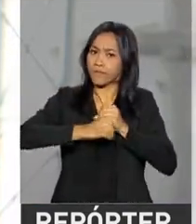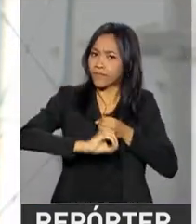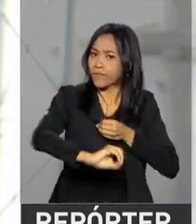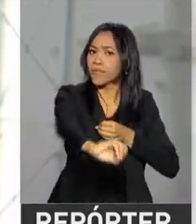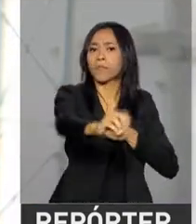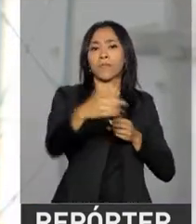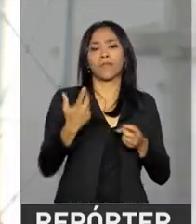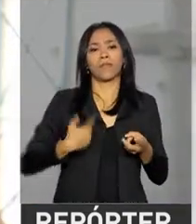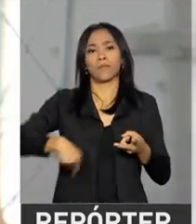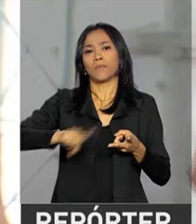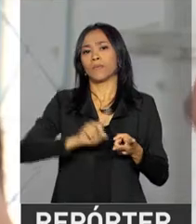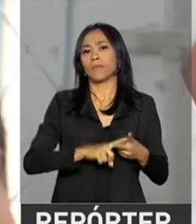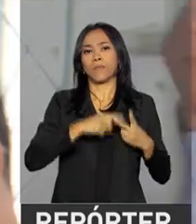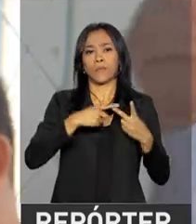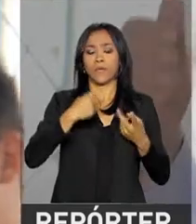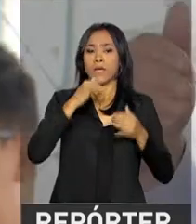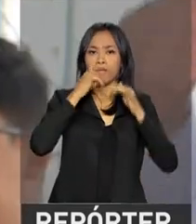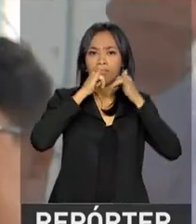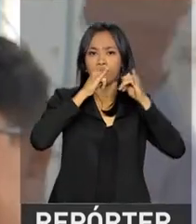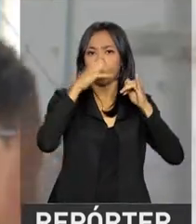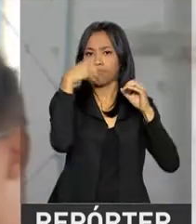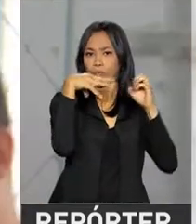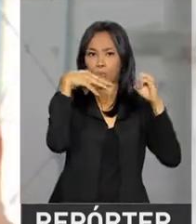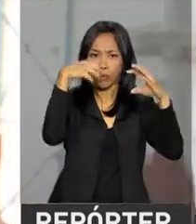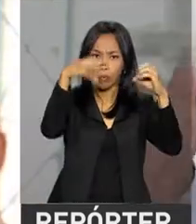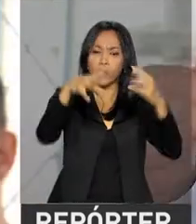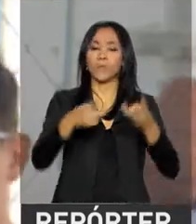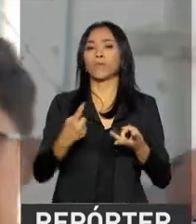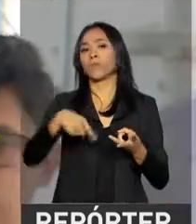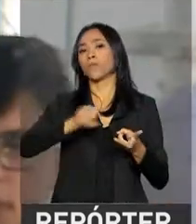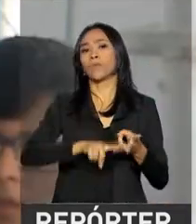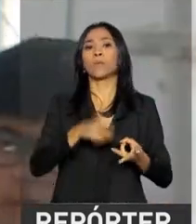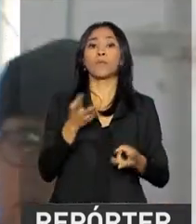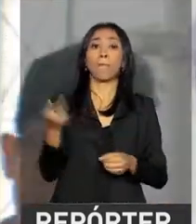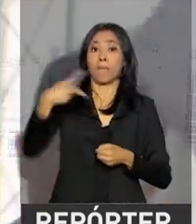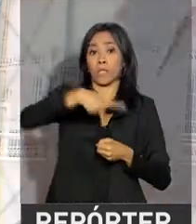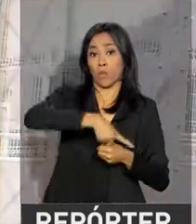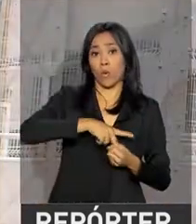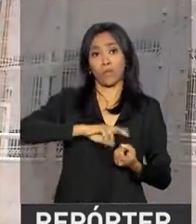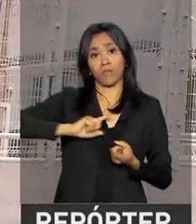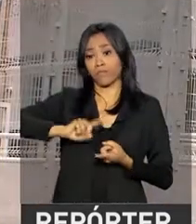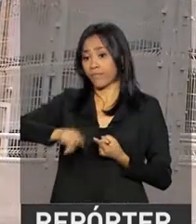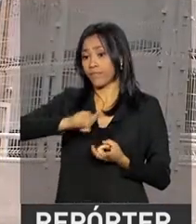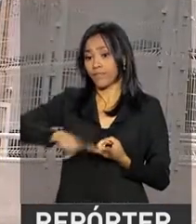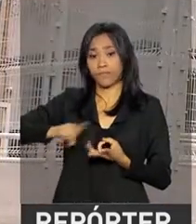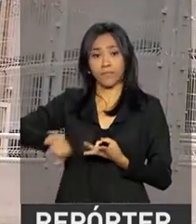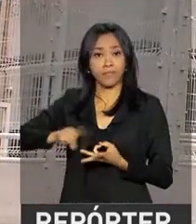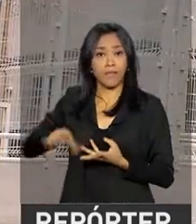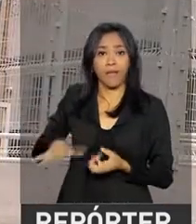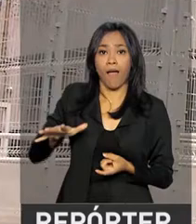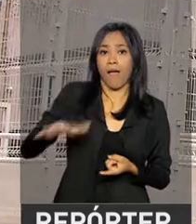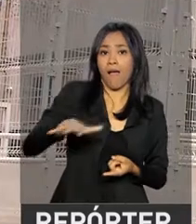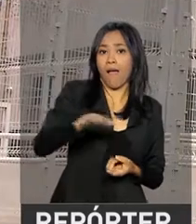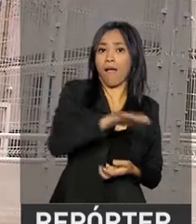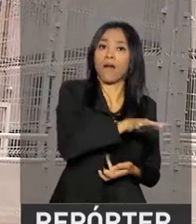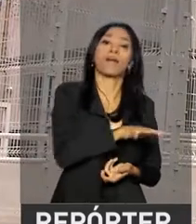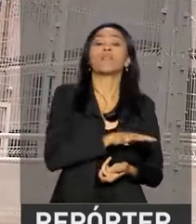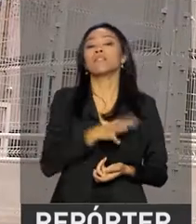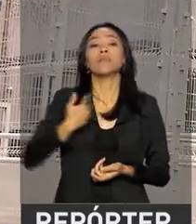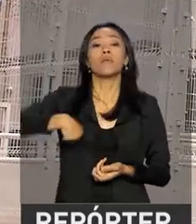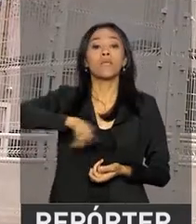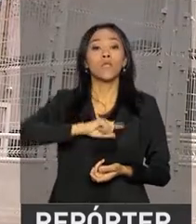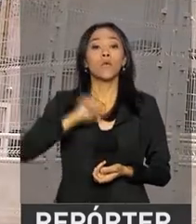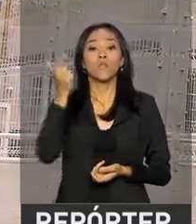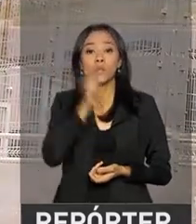área elétrica, na área de petróleo, enfim, todas as áreas para que nós